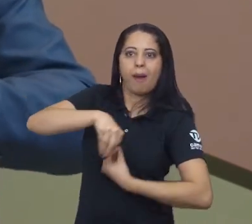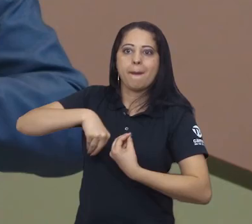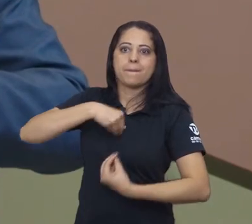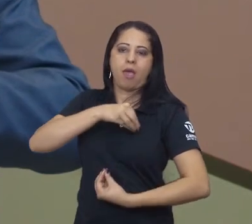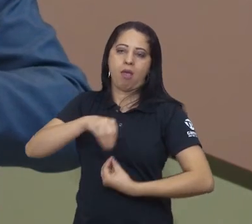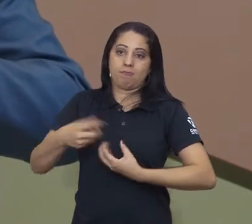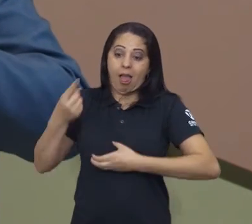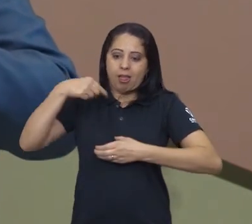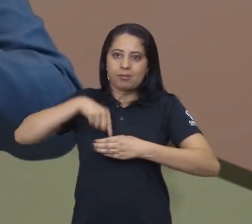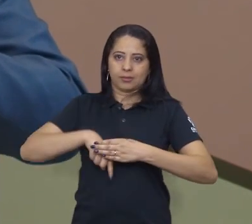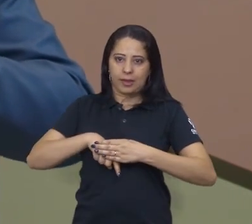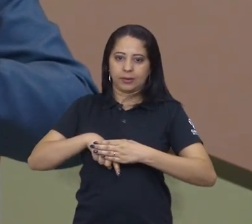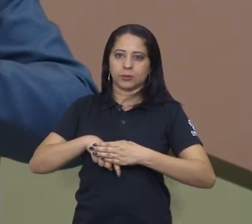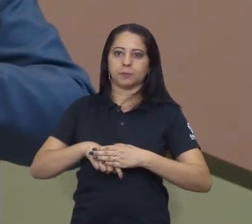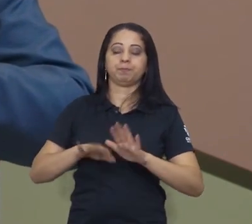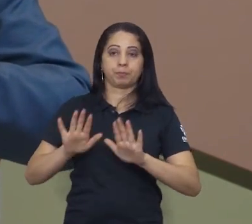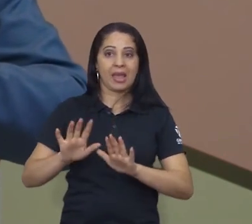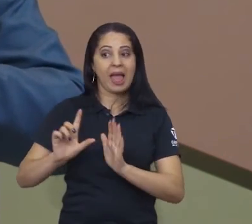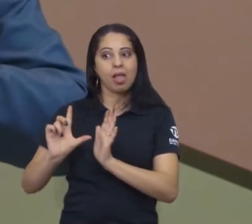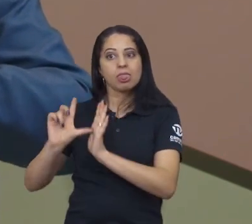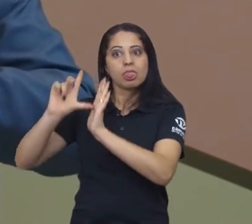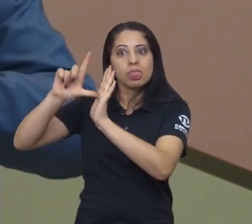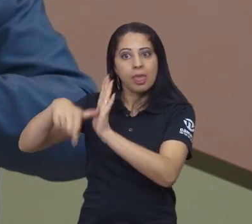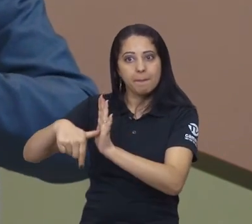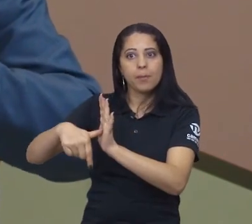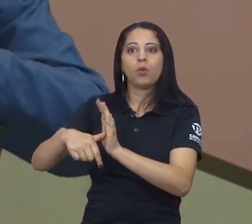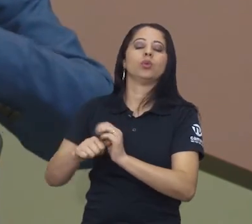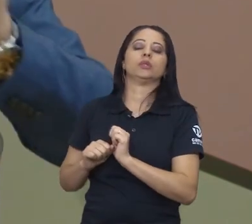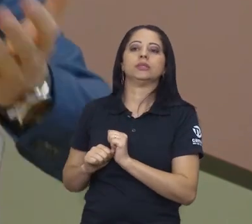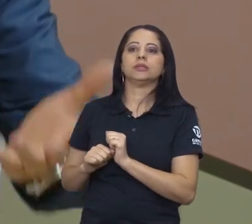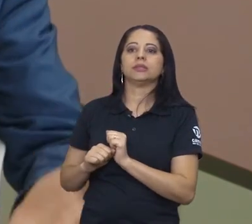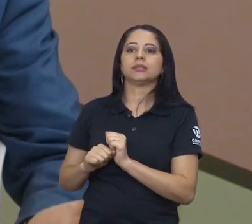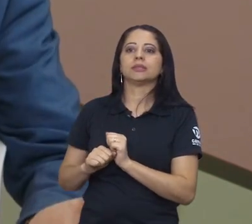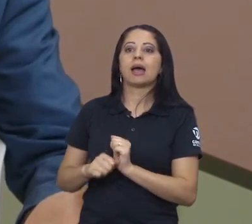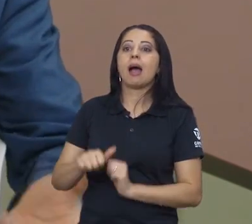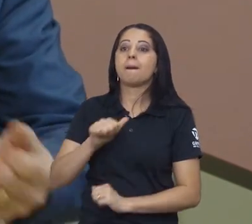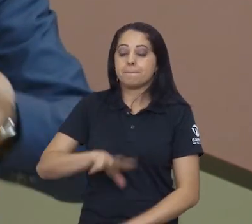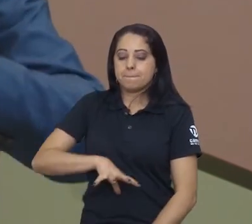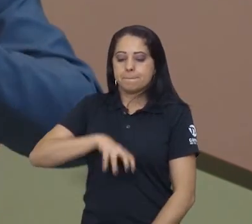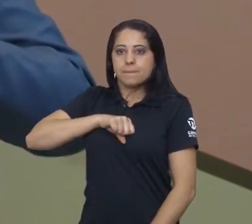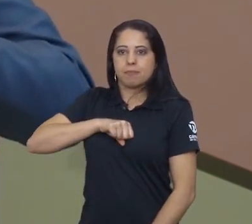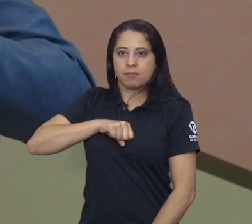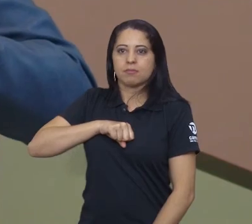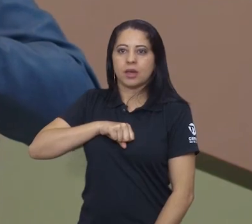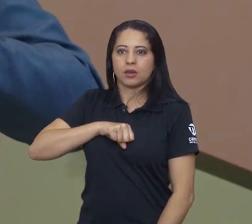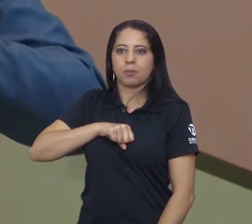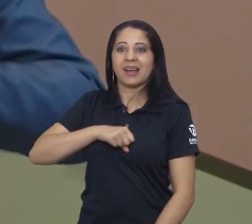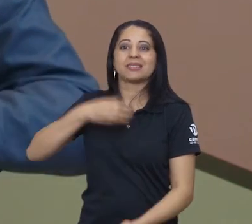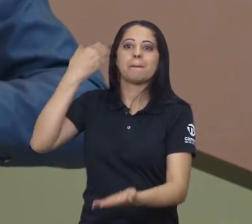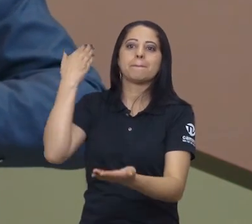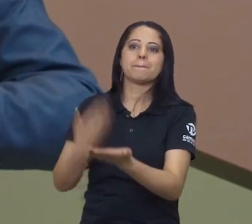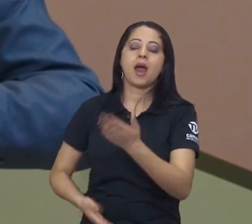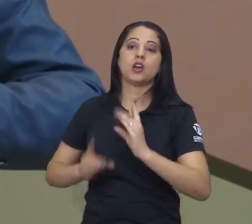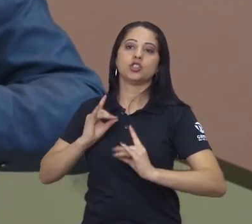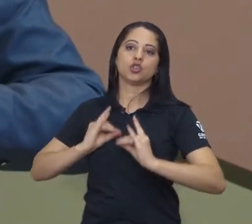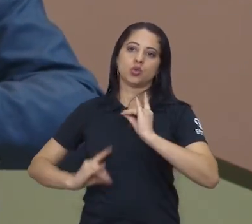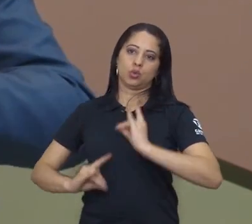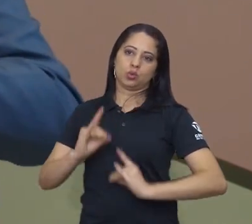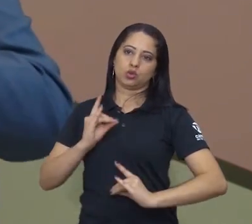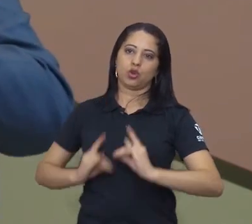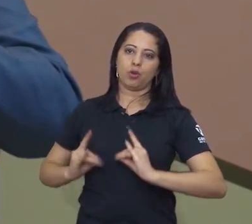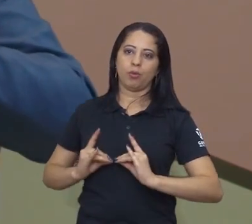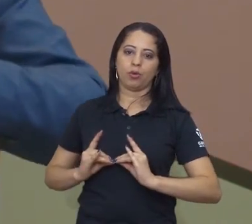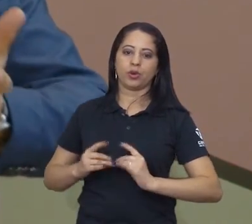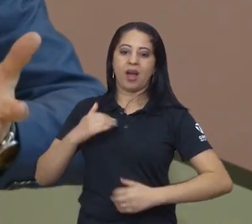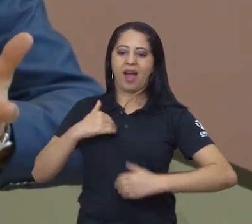entendi quando você entra na menopausa né ou ou na andropausa no homem você perde esses hormônios E